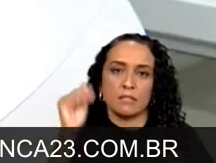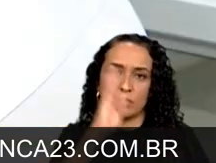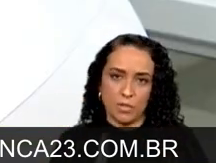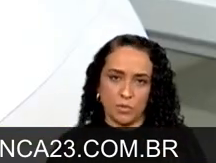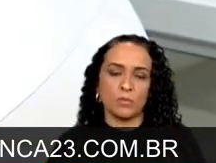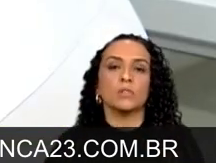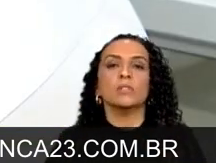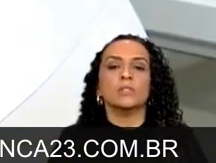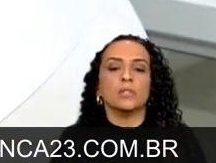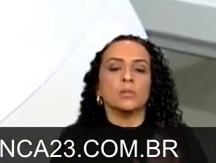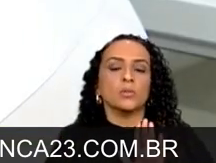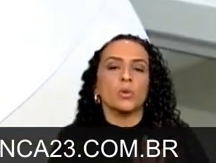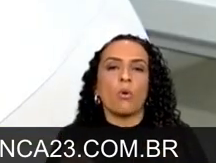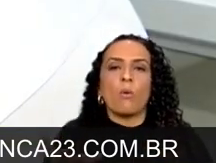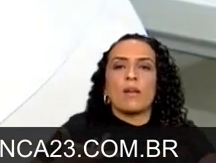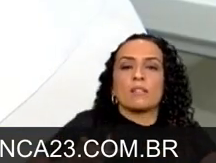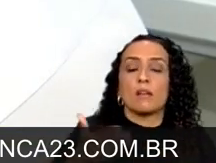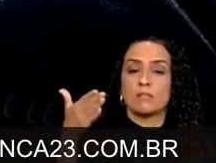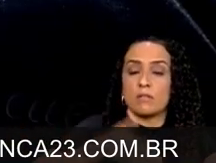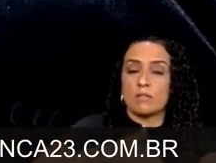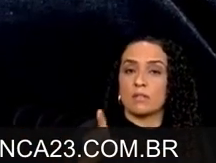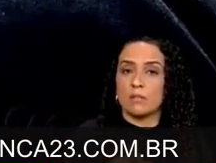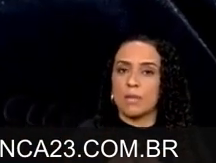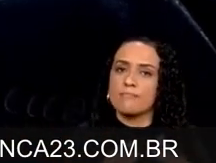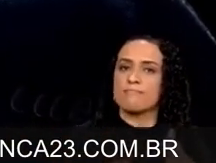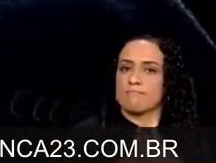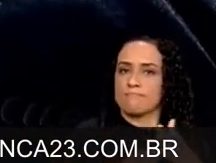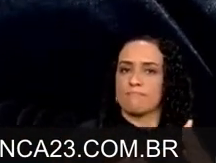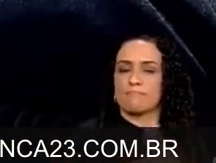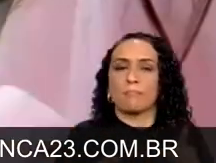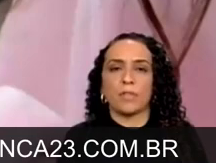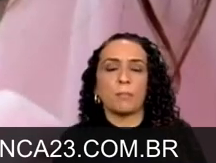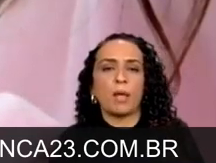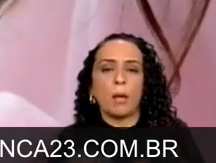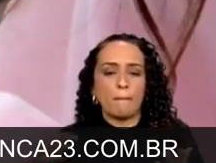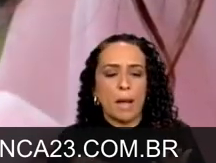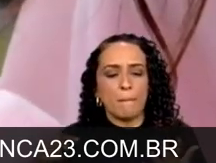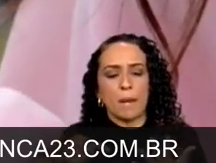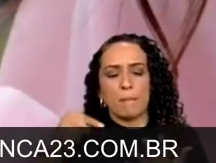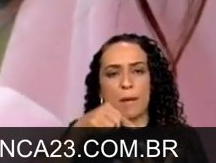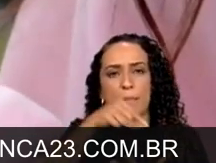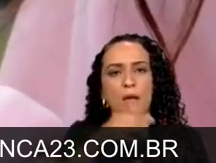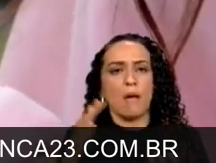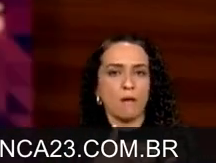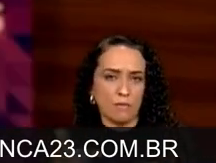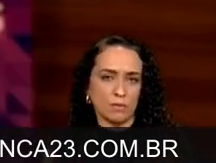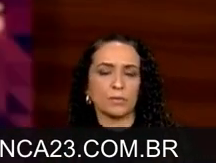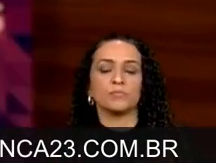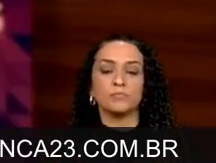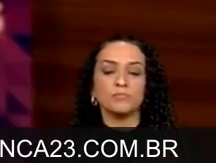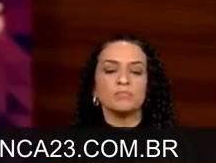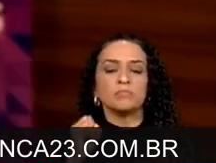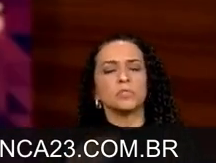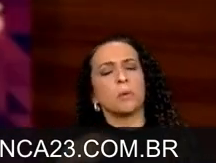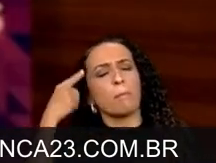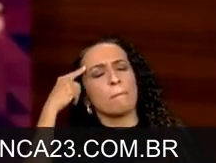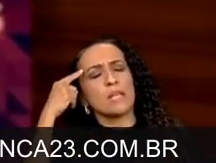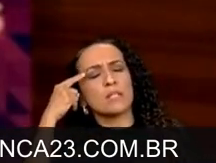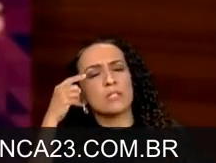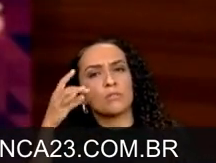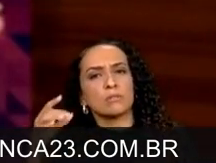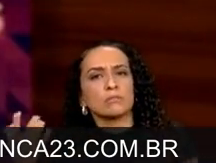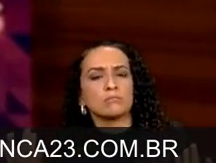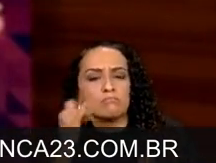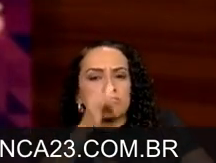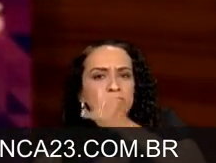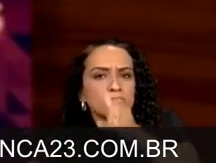brasileiros. Revelou a qualidade desse acesso e as barreiras, ao pontuar alguns indicadores. Se eu penso numa